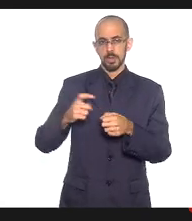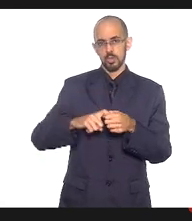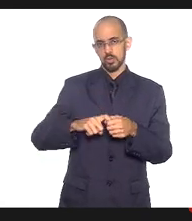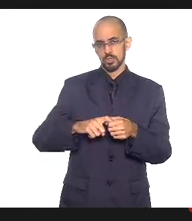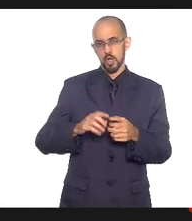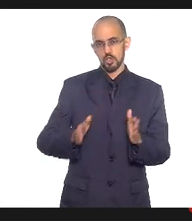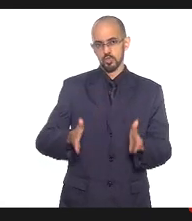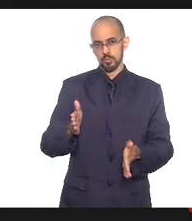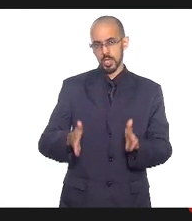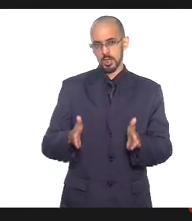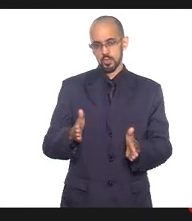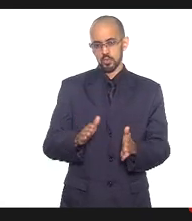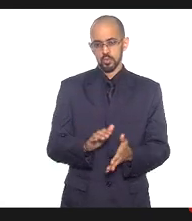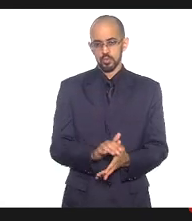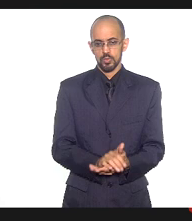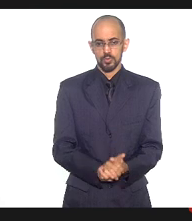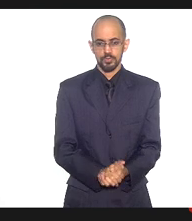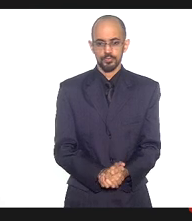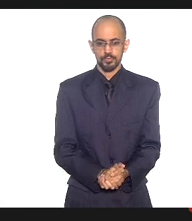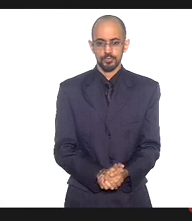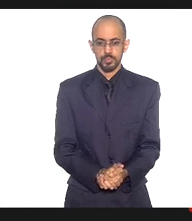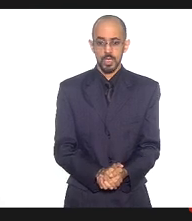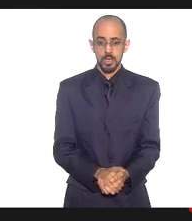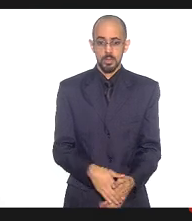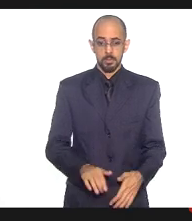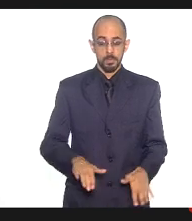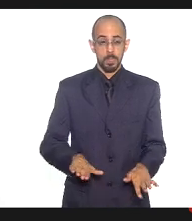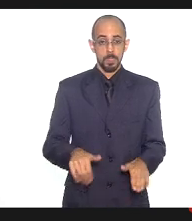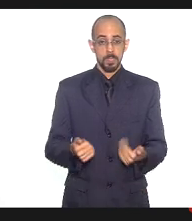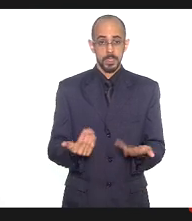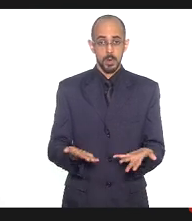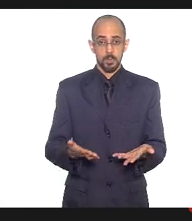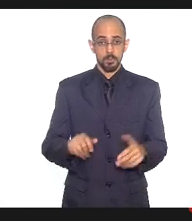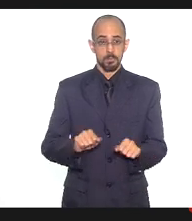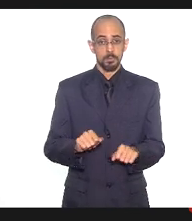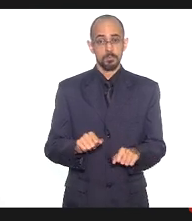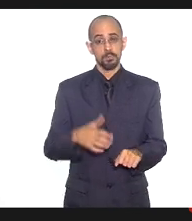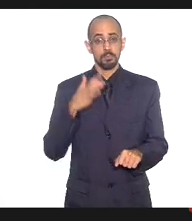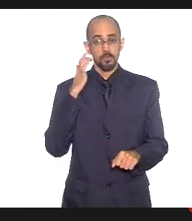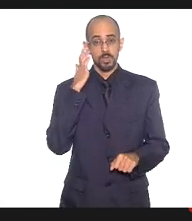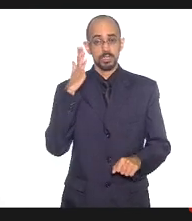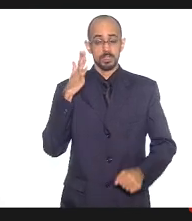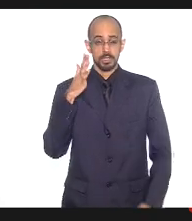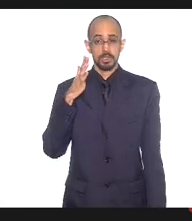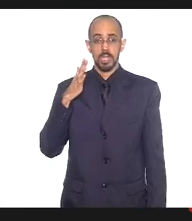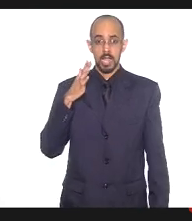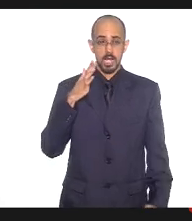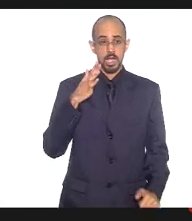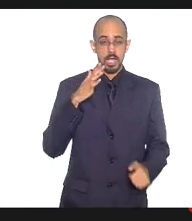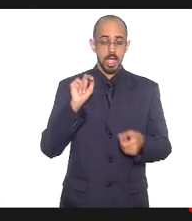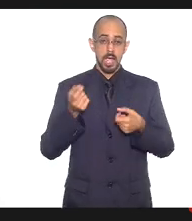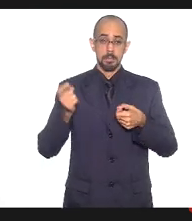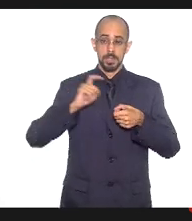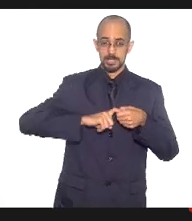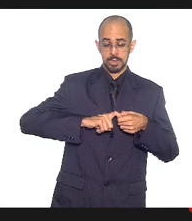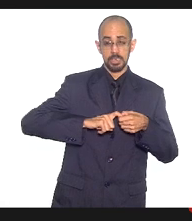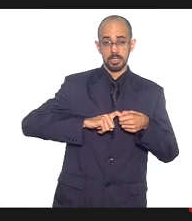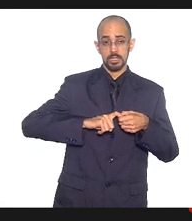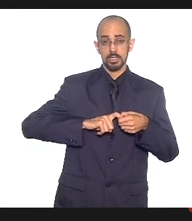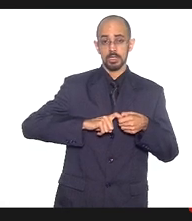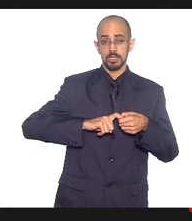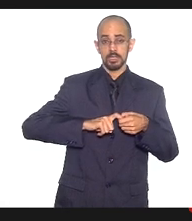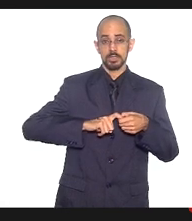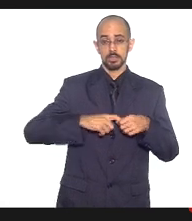período. Então, para facilitar essa contextualização do funcionamento de uma parceria consorcial